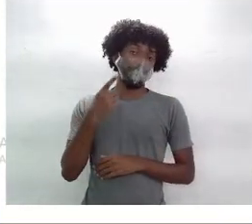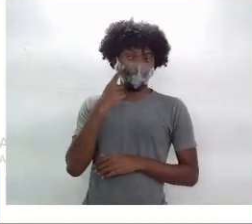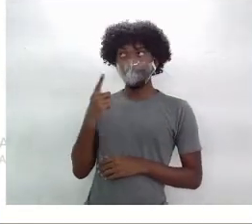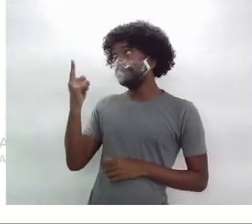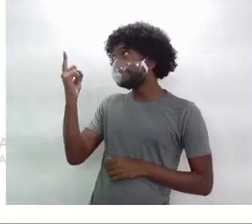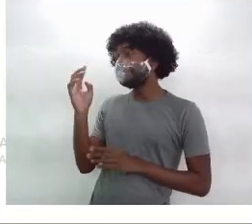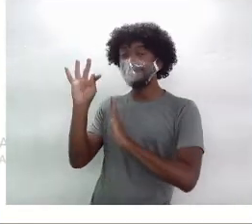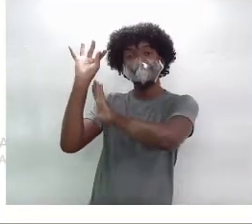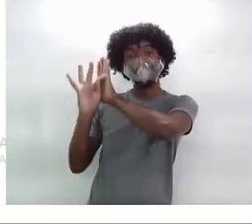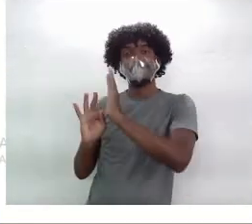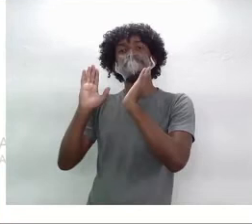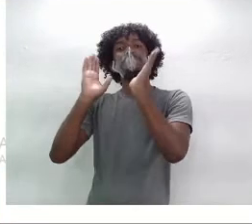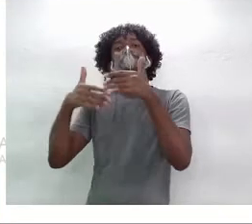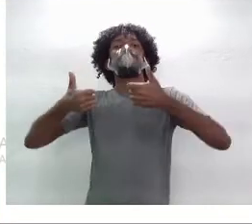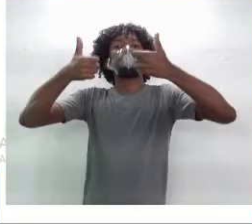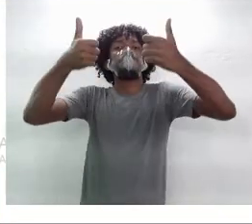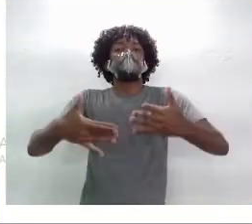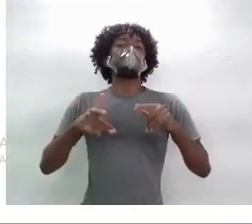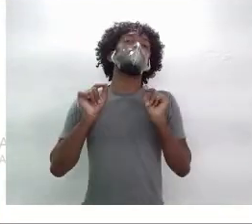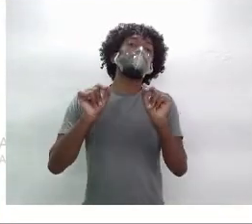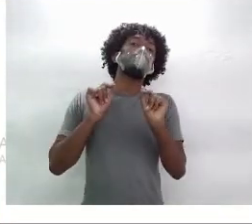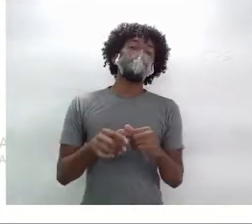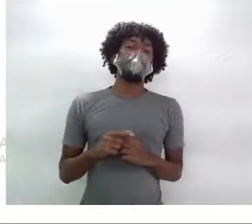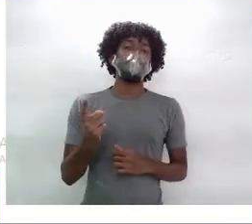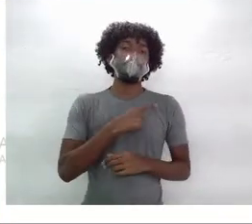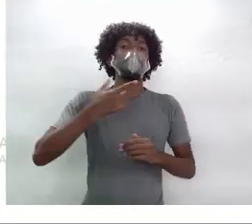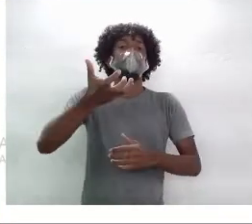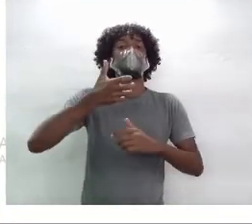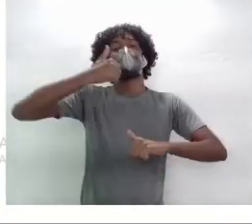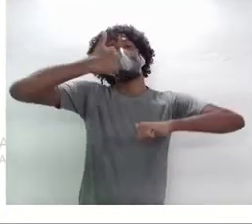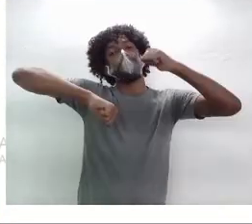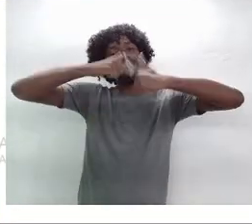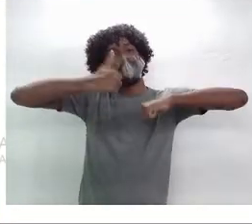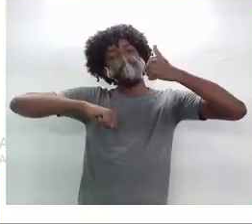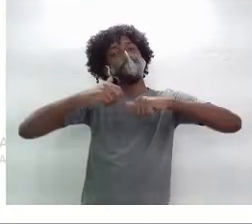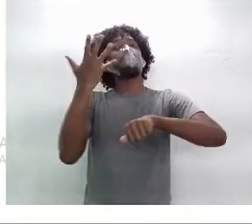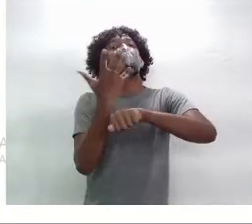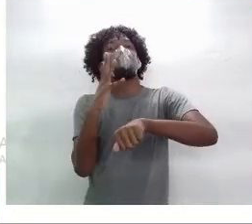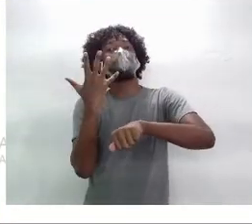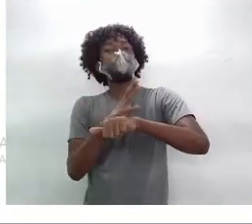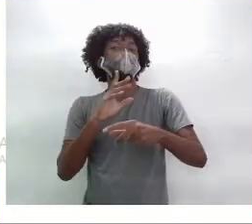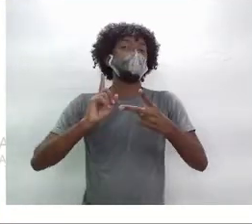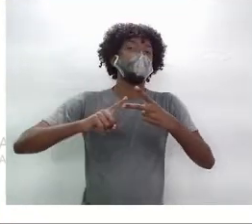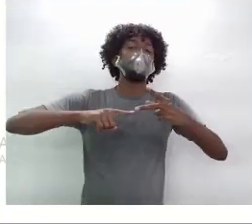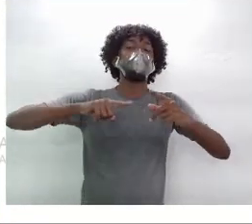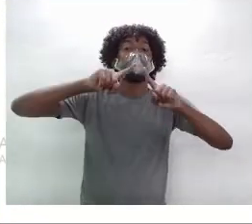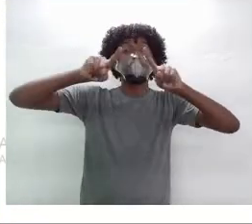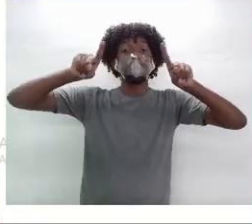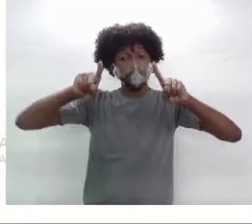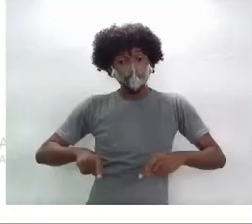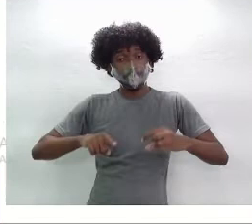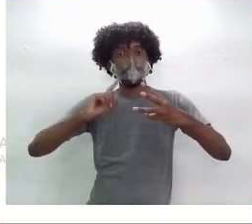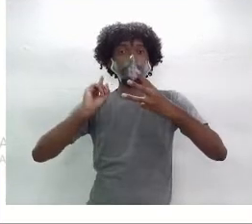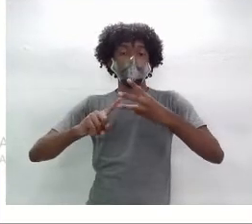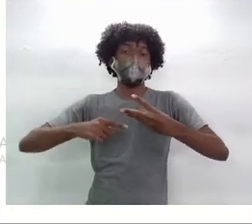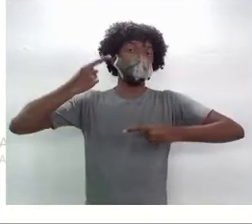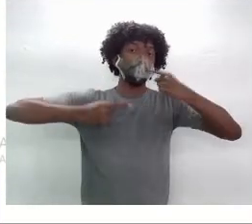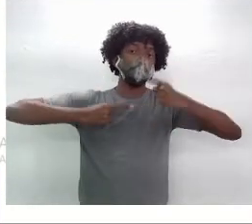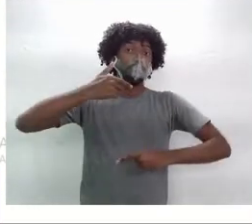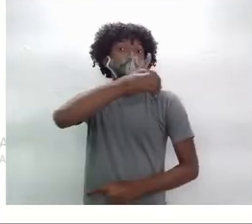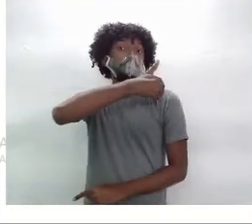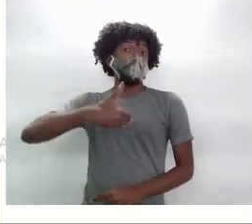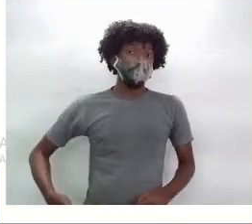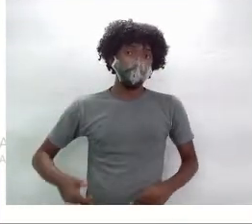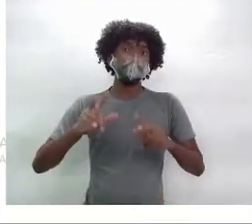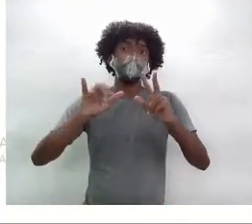o nosso objetivo foi analisar práticas, projetos e políticas públicas que